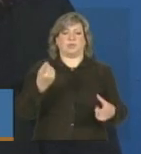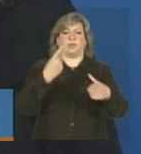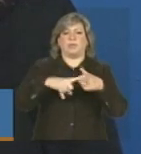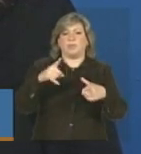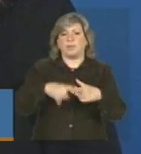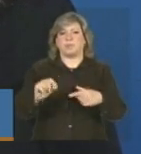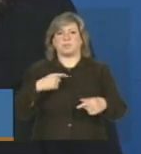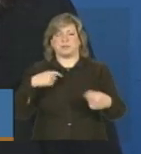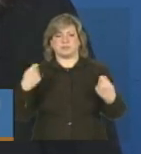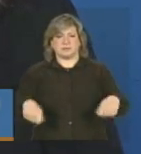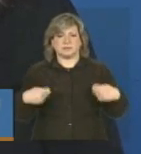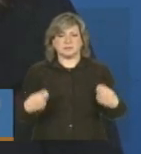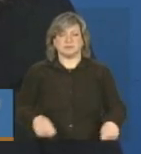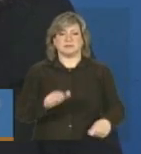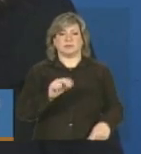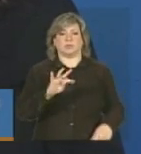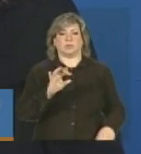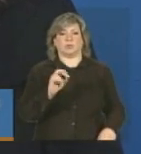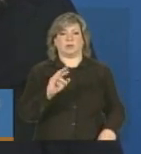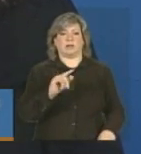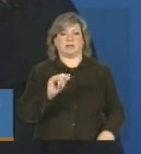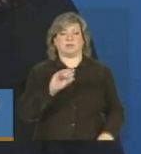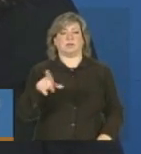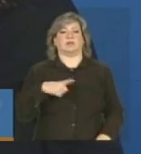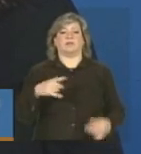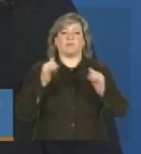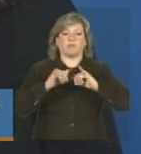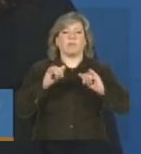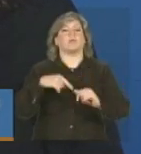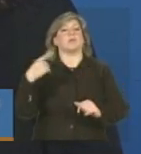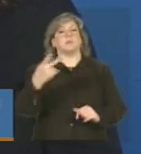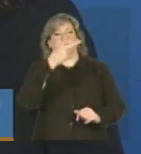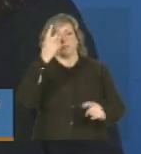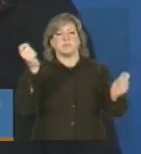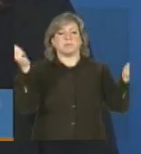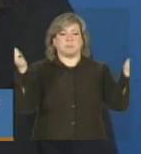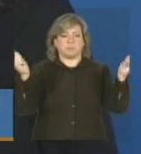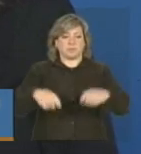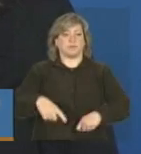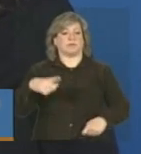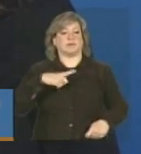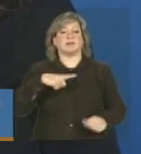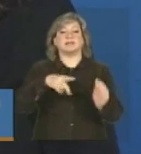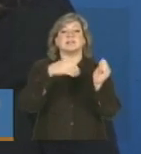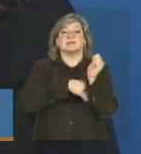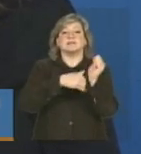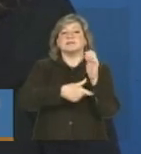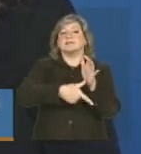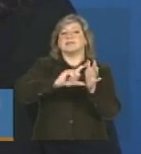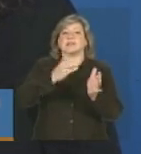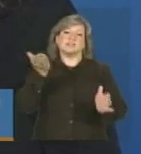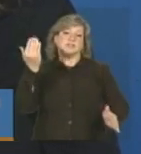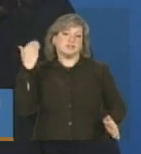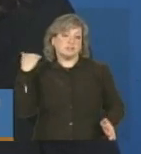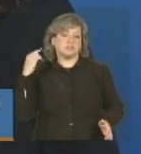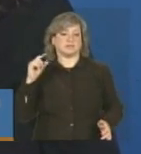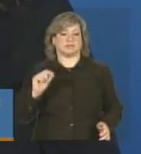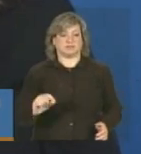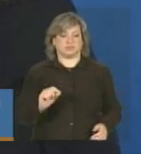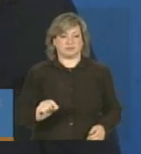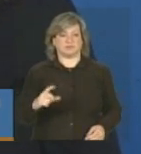precisando de atualização de dados, as pessoas podem usar a senha antiga, aquela senha que eu disse, que começa por